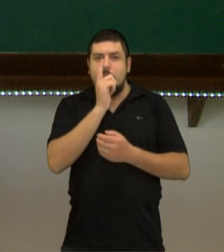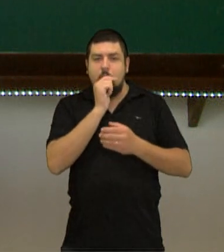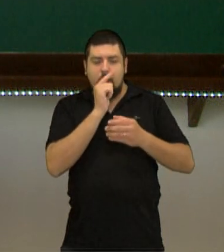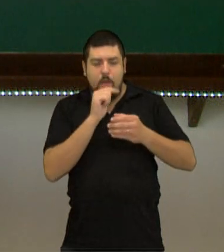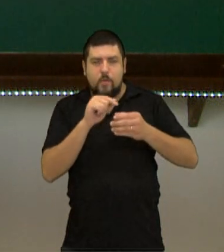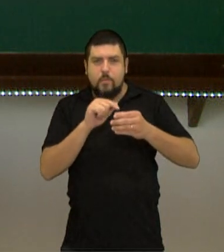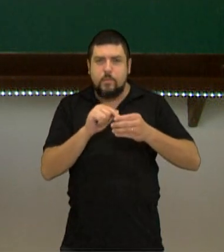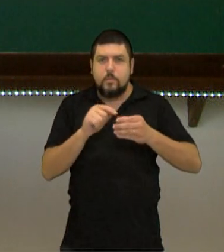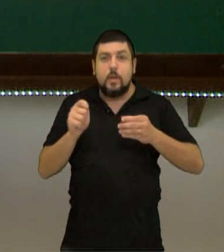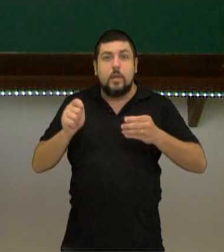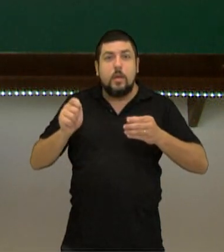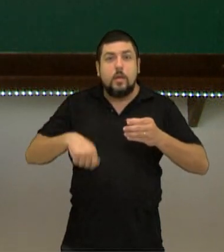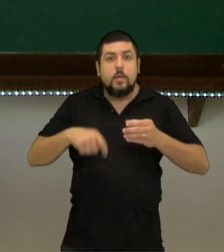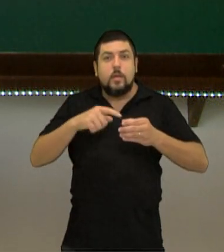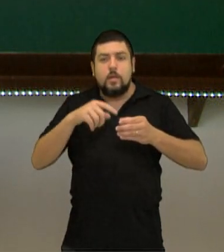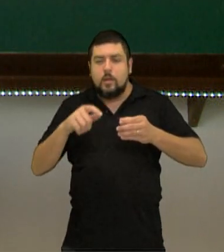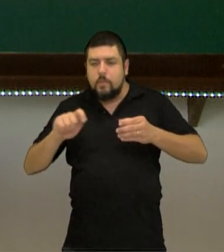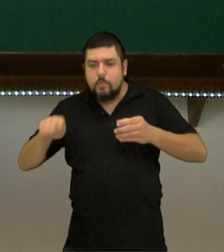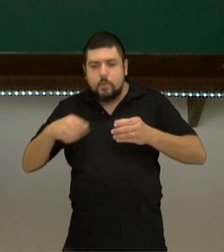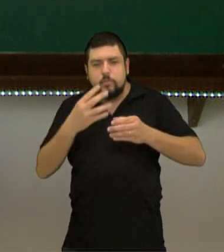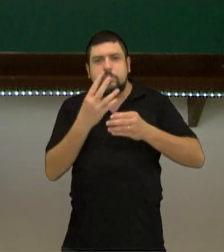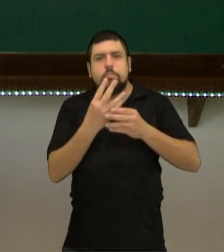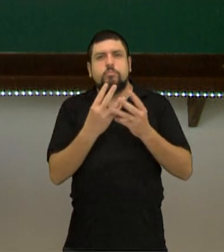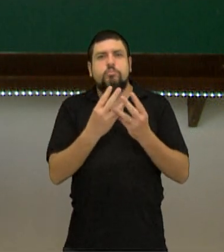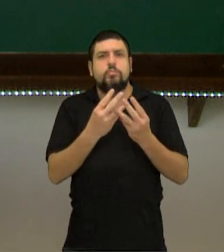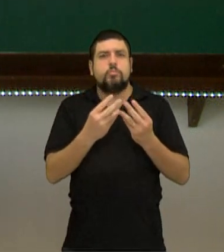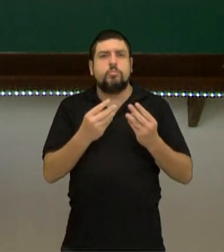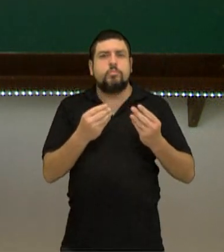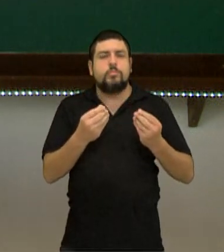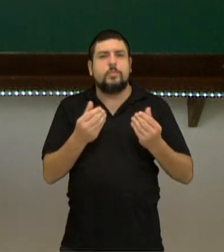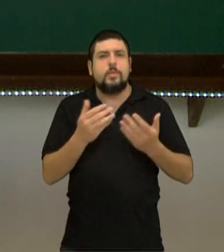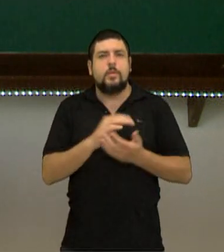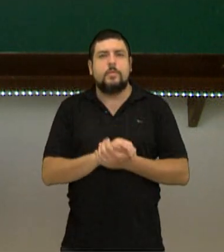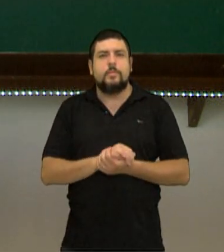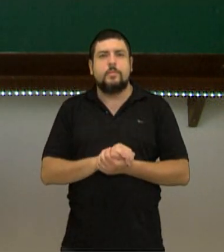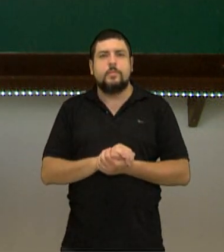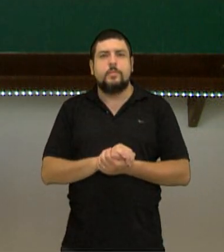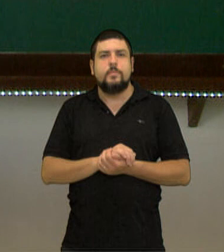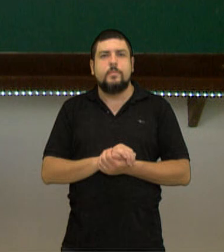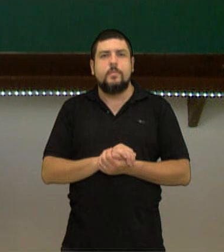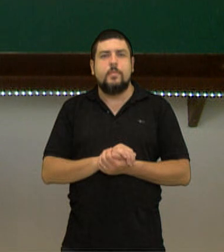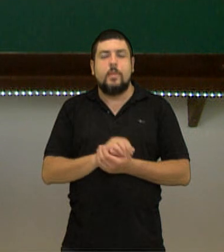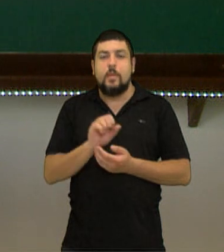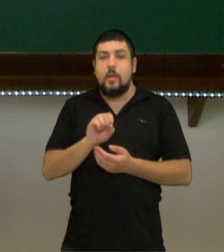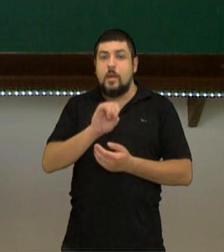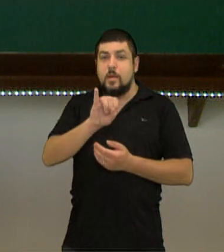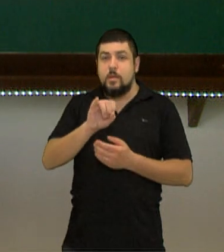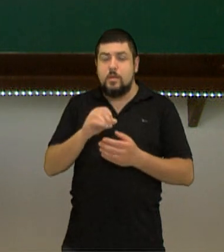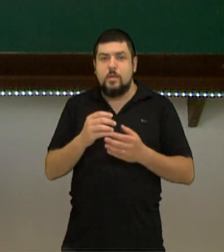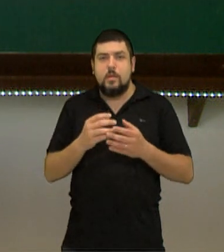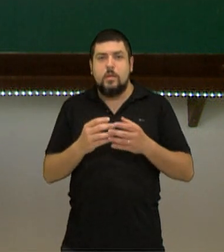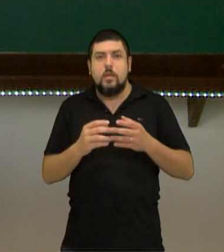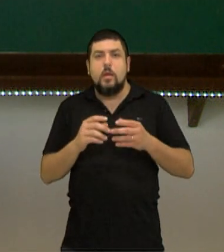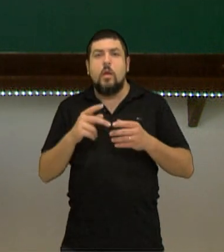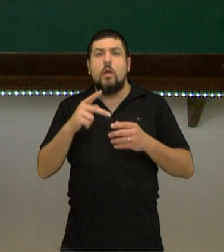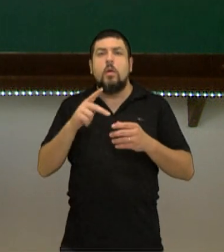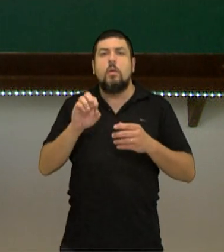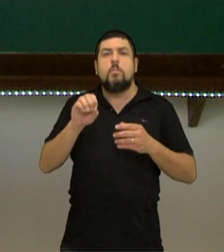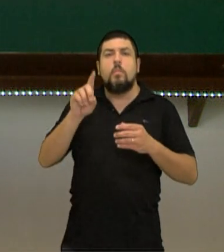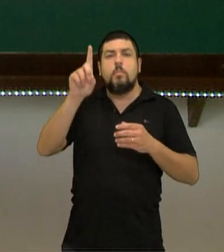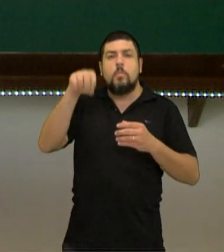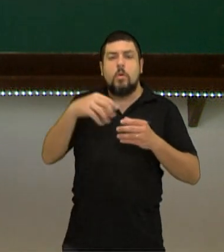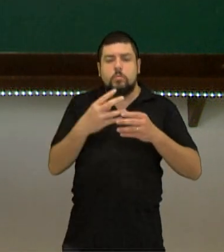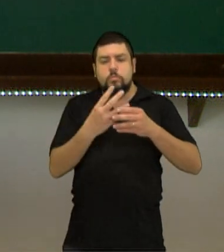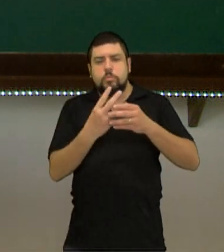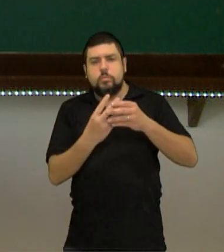solvente, consiga fazer a dissolução, ou seja, a solubilidade. Se tiver um depósito desse pozinho no fundo, aí